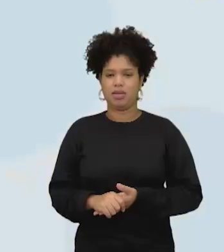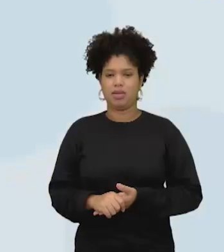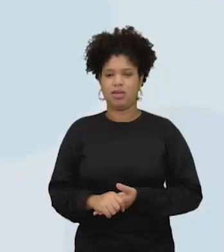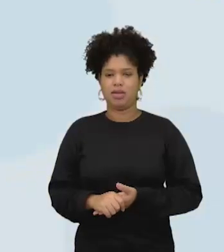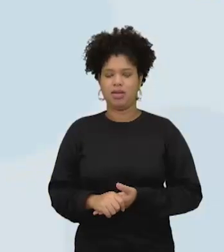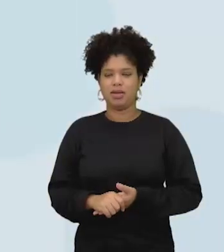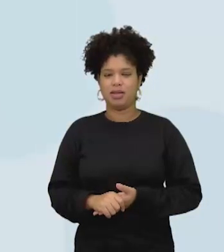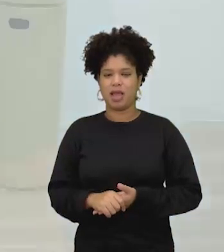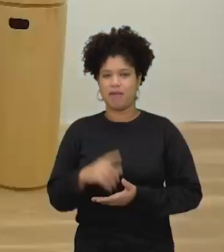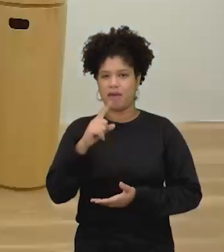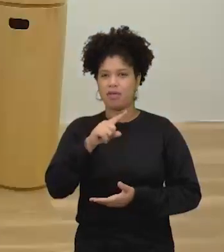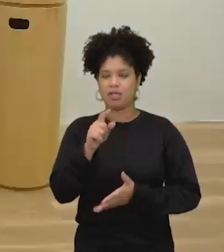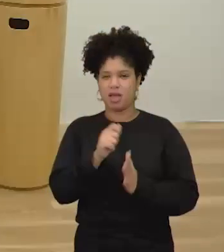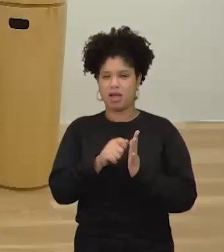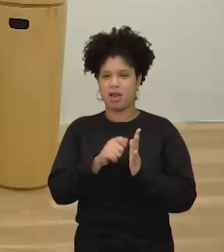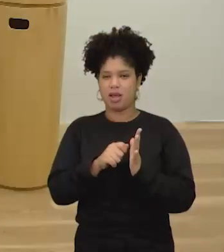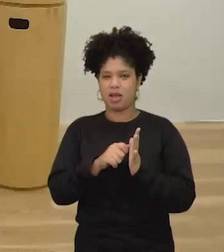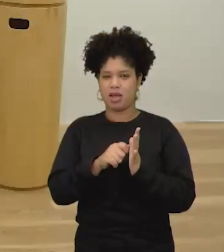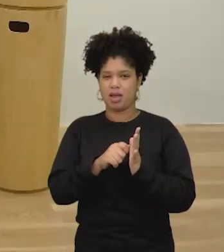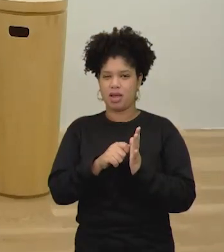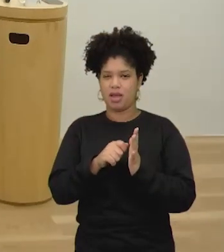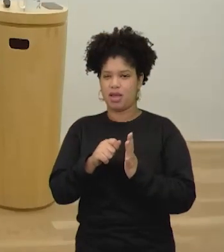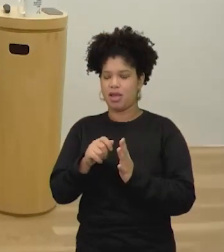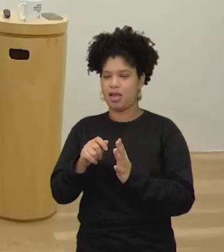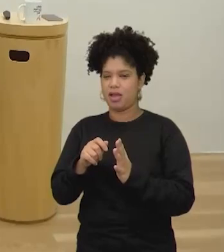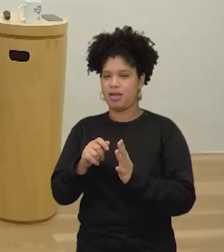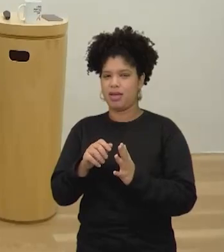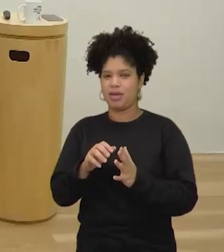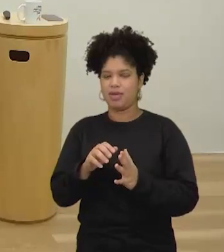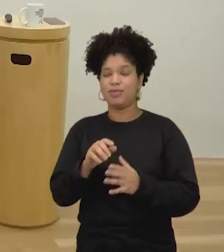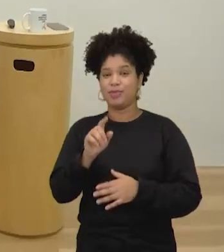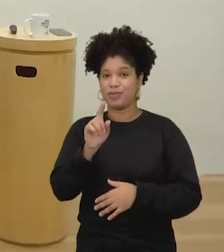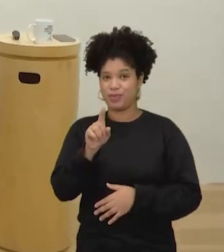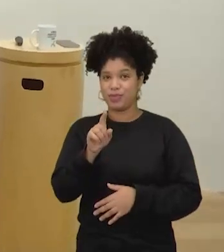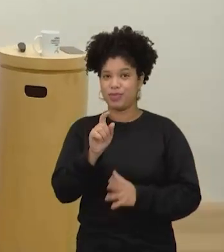ó. Anota aí. Não, aqui comigo, você, ó. Anota.